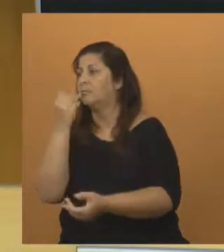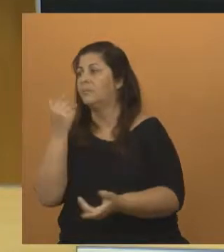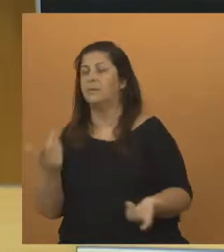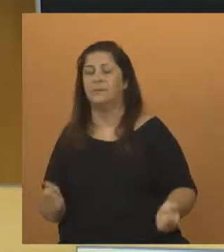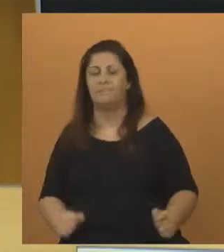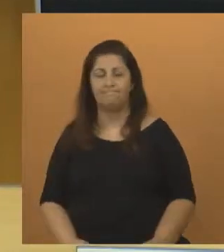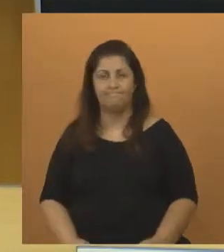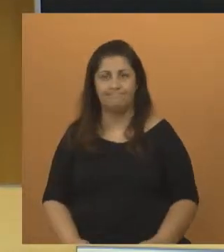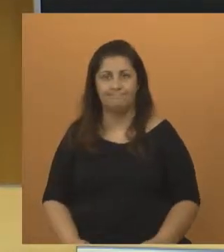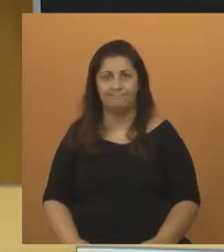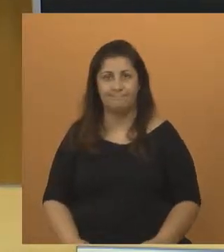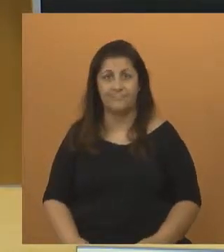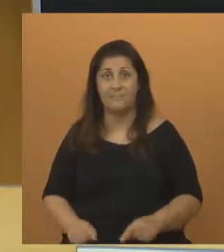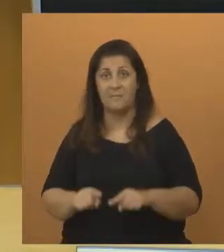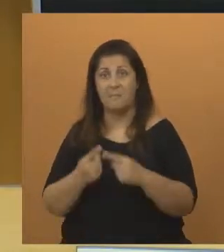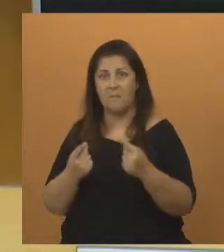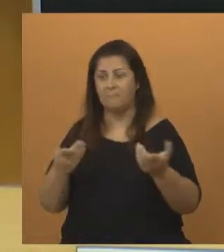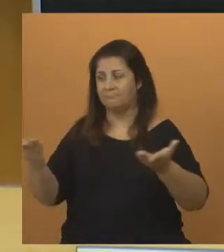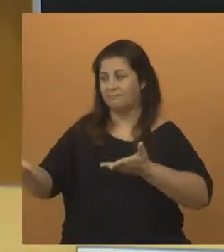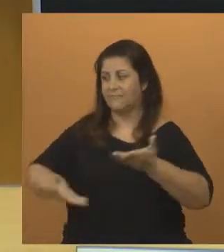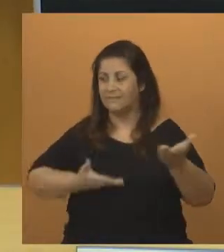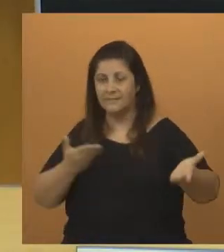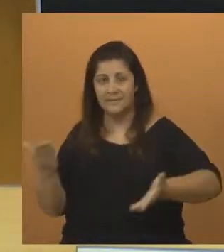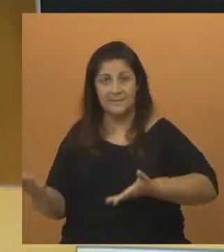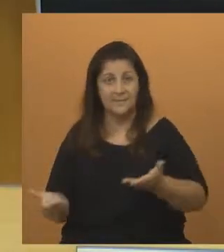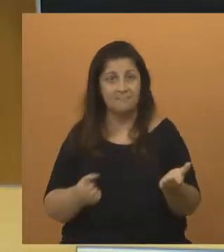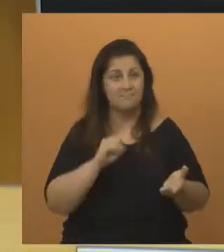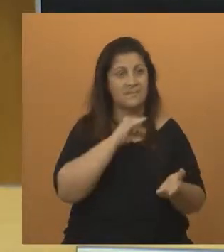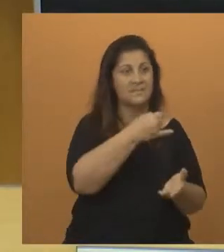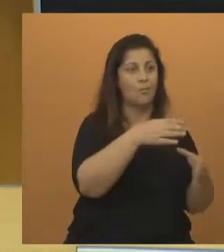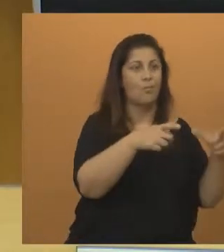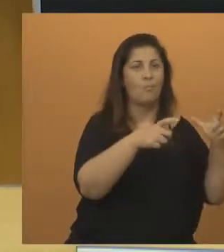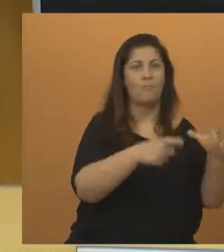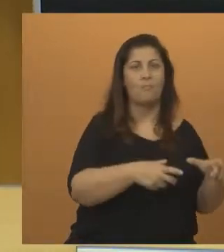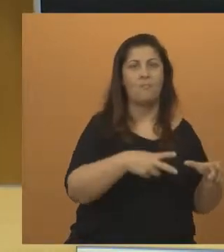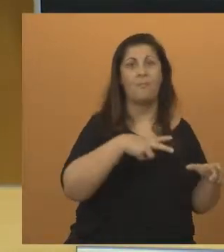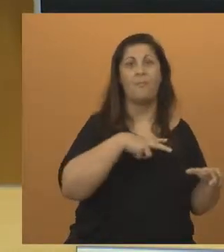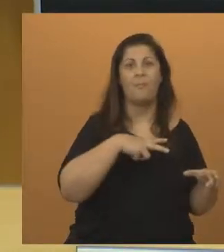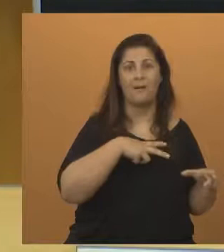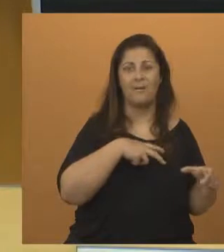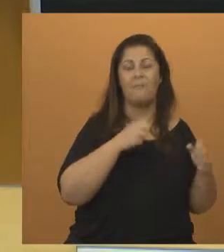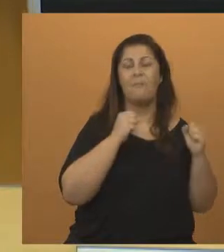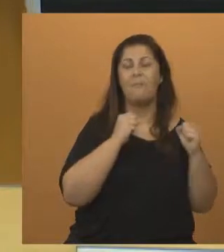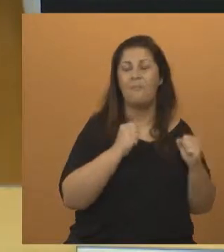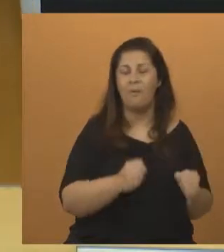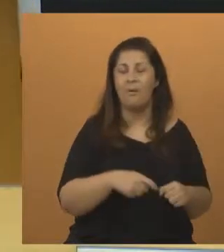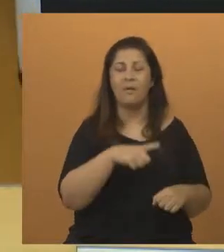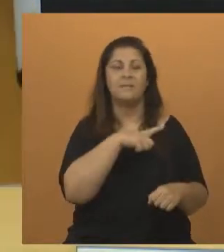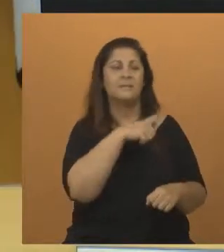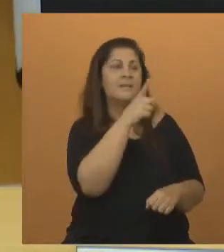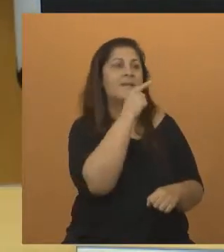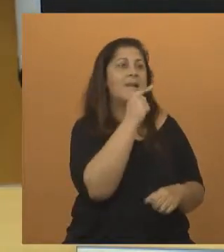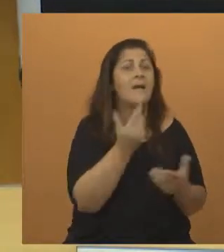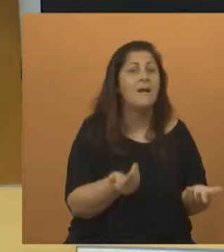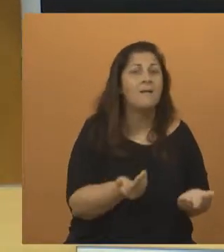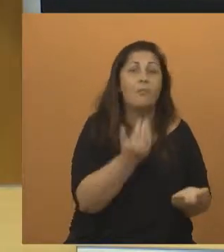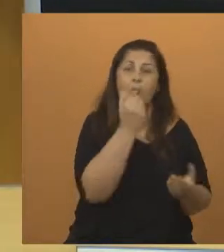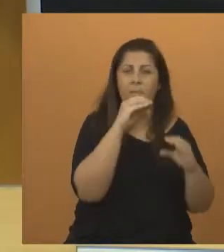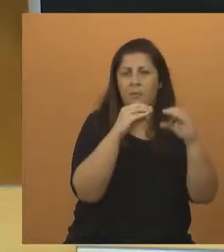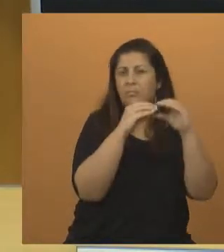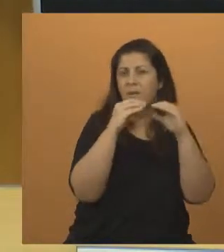Então, sendo essa parceria, usando um salão de um dos clubes, eles podem ter acesso à água, a comer alguma